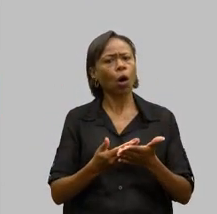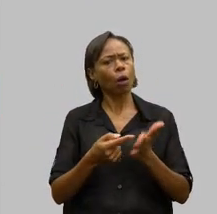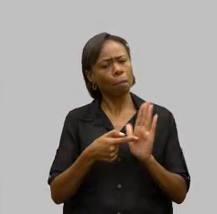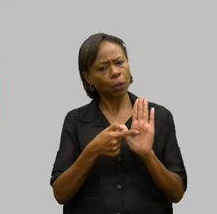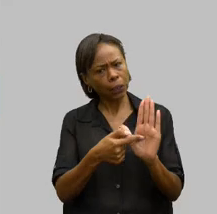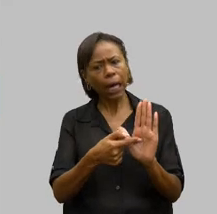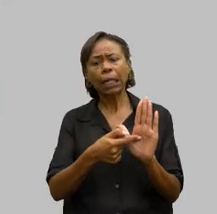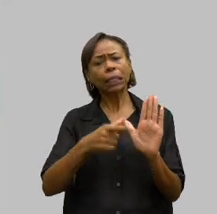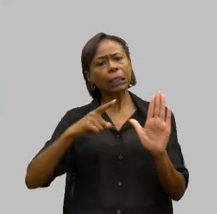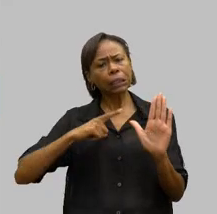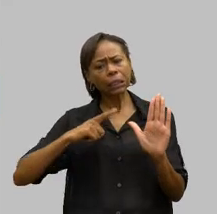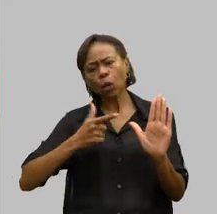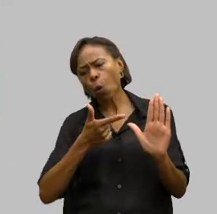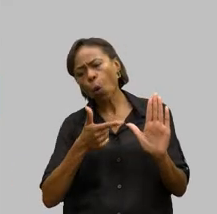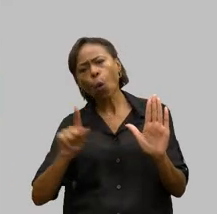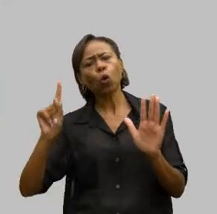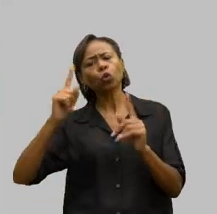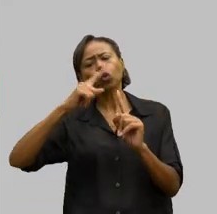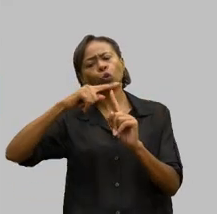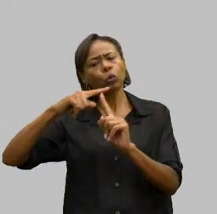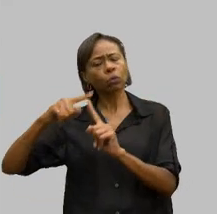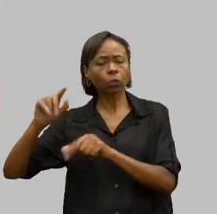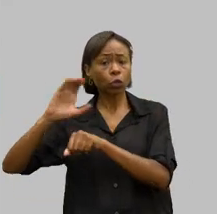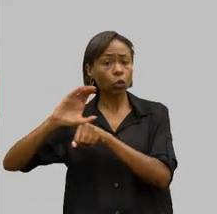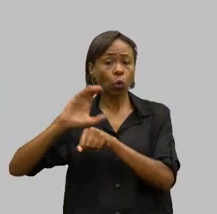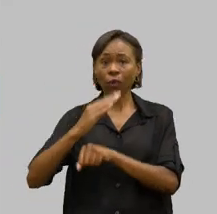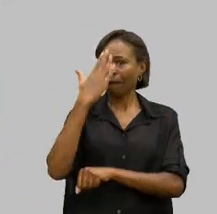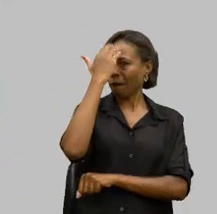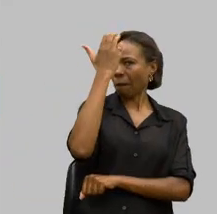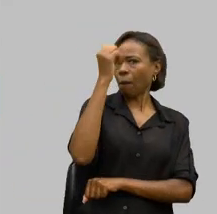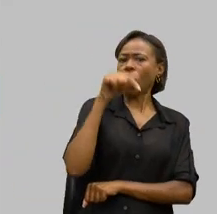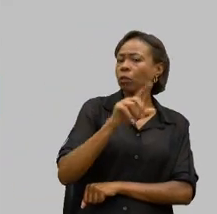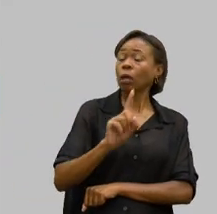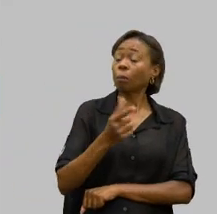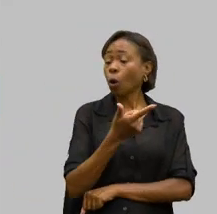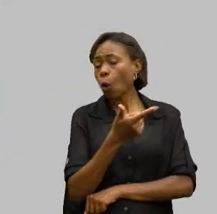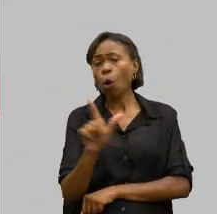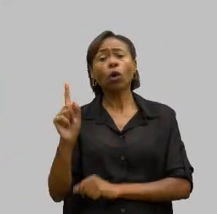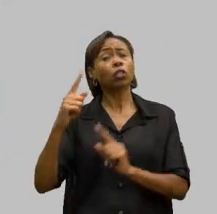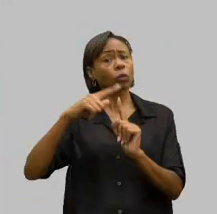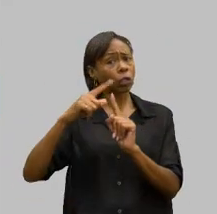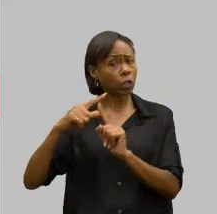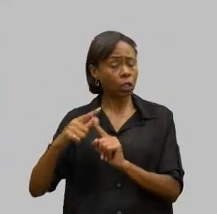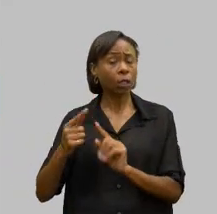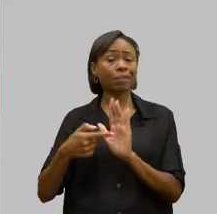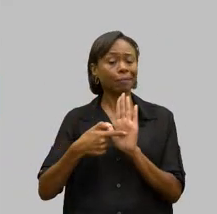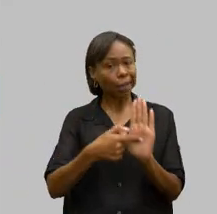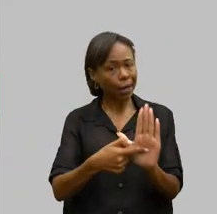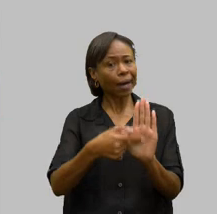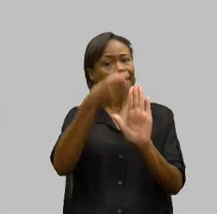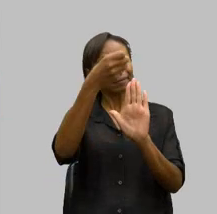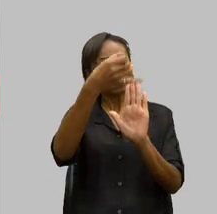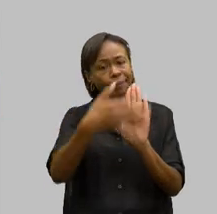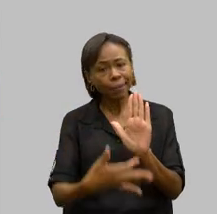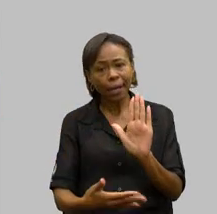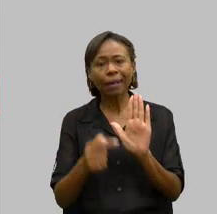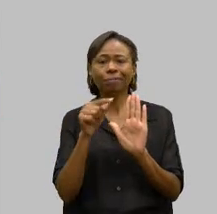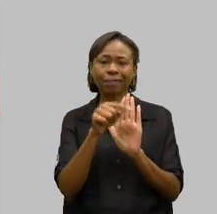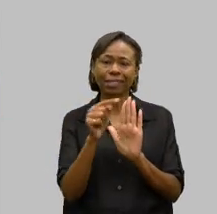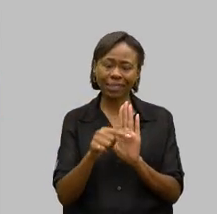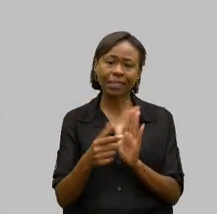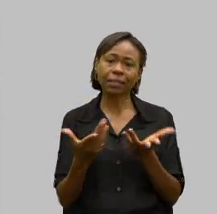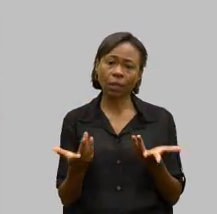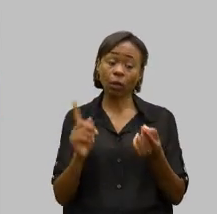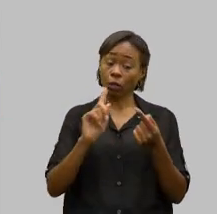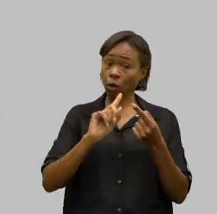vamos dizer, famosos, nós estamos com essa frente também. Então, são duas frentes para podermos sanar essa situação. Primeiro, é aprimorar